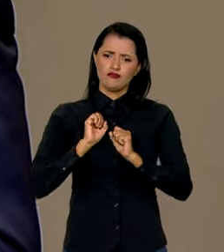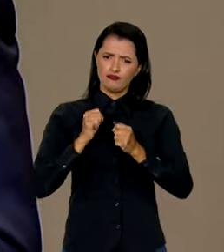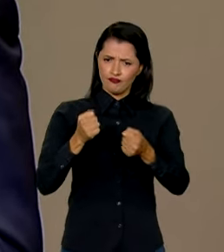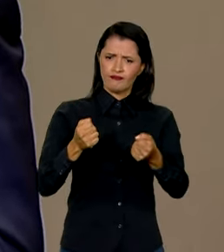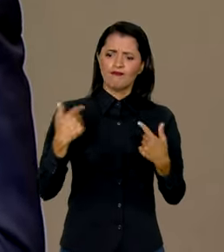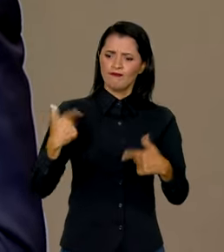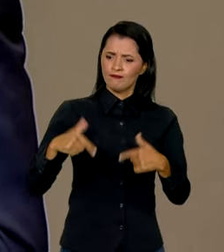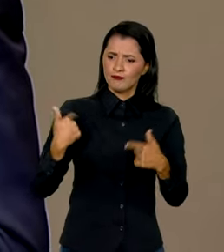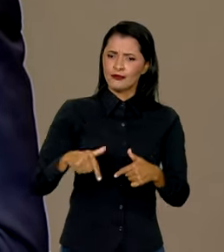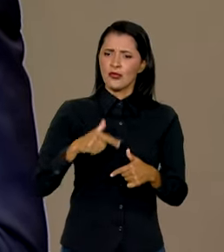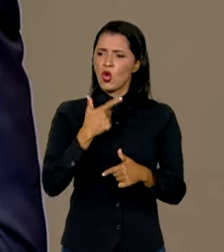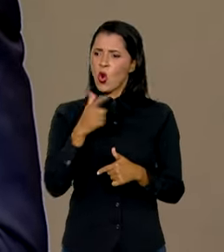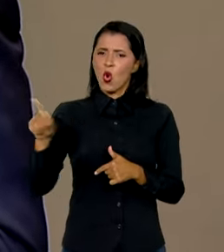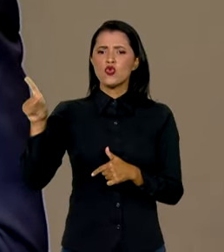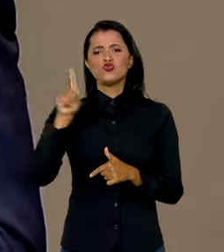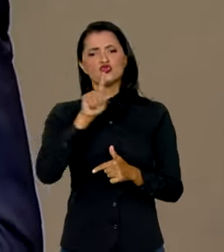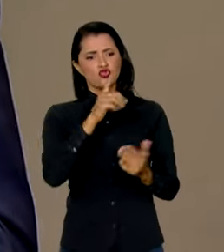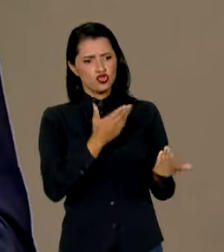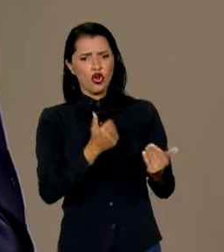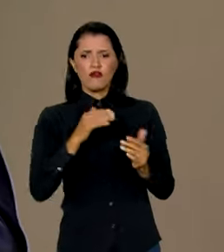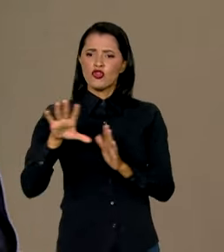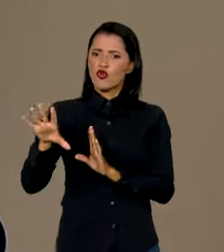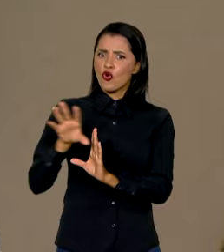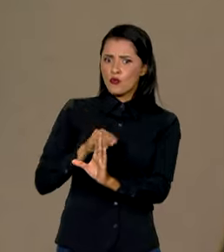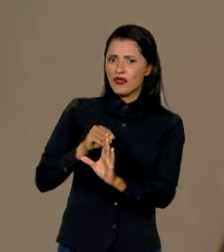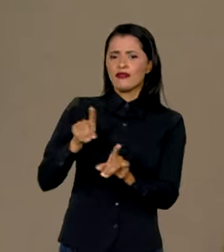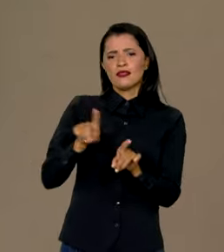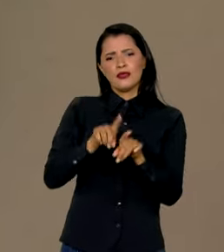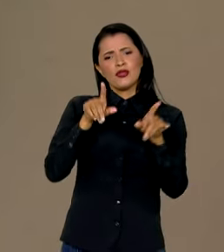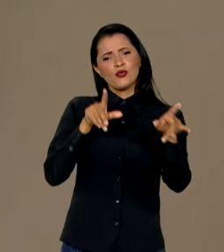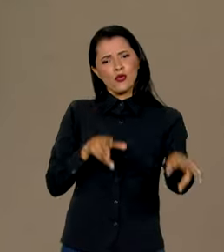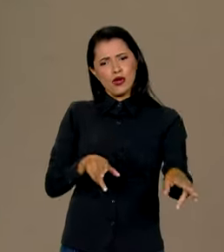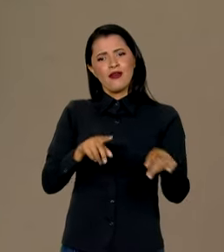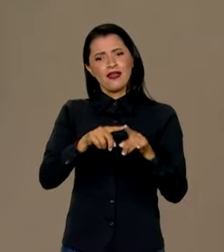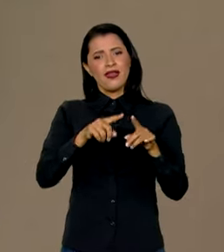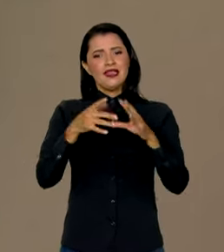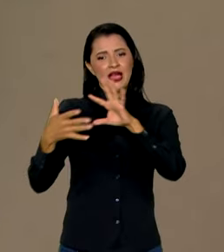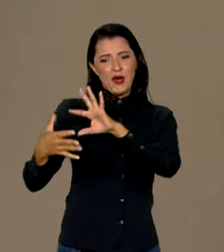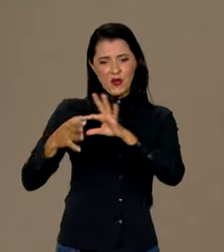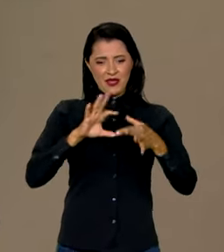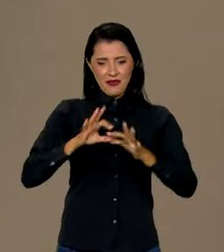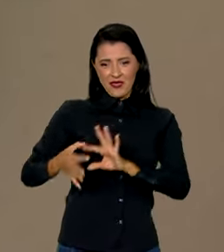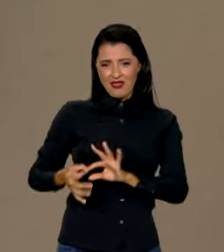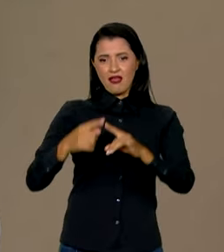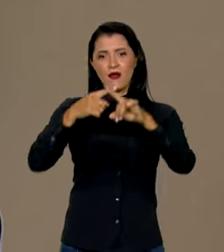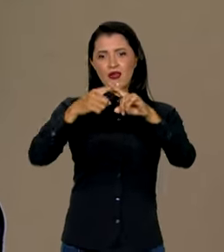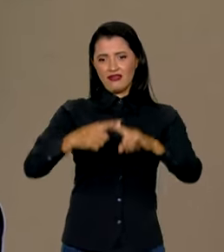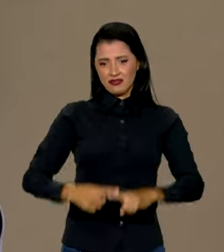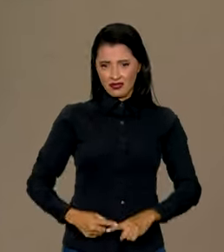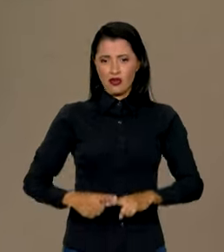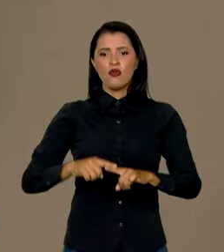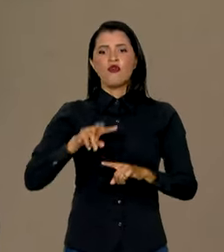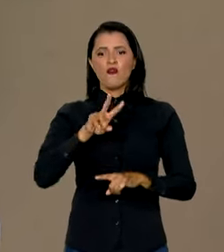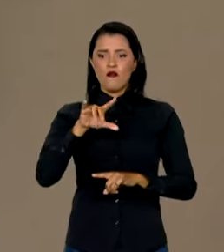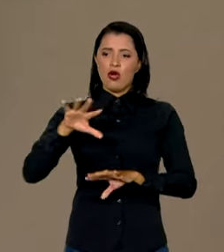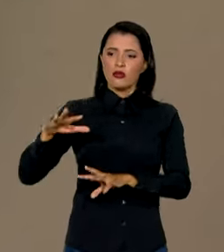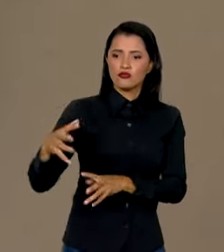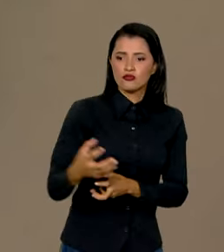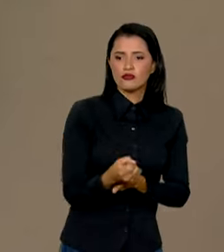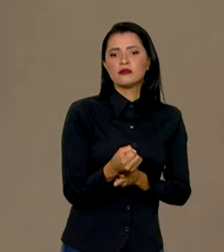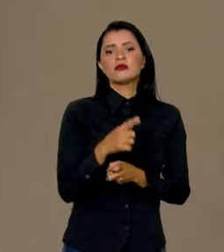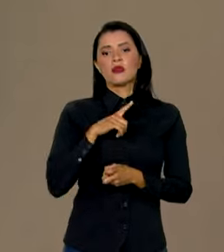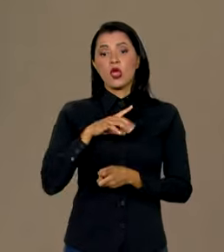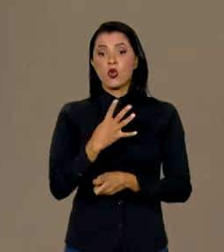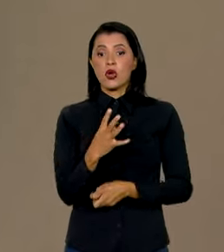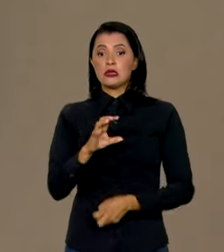disposição para inspirar outros jovens, essa Olimpíada que vai movimentar aí 400 mil jovens em